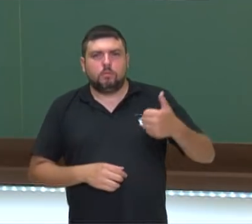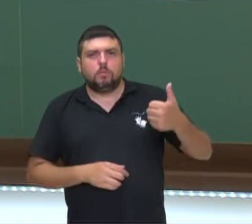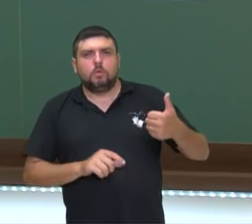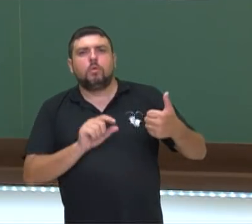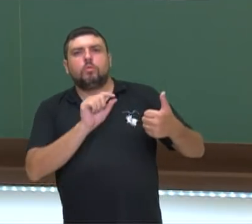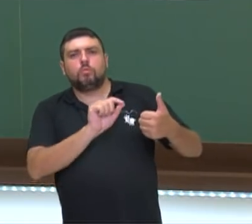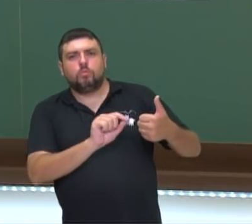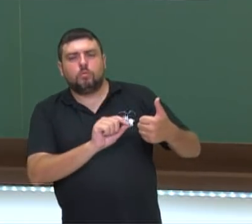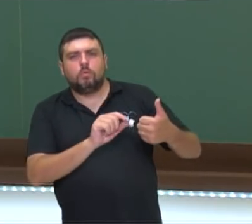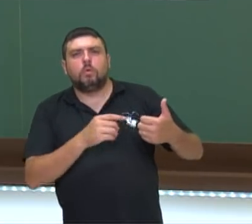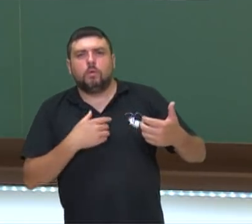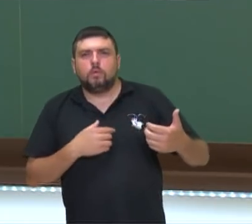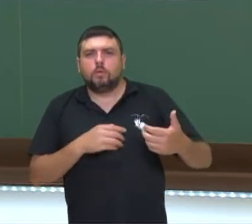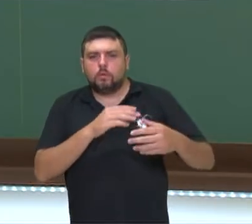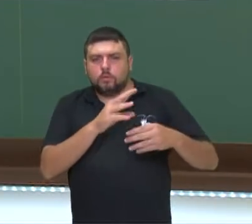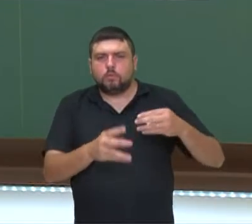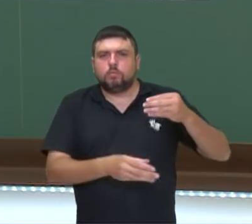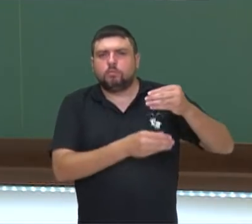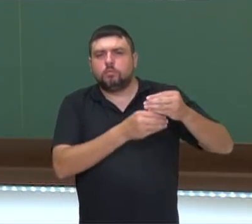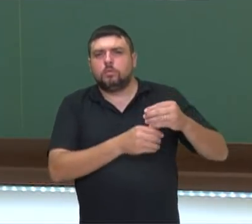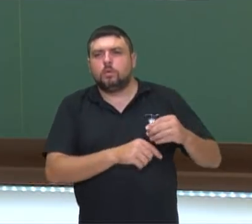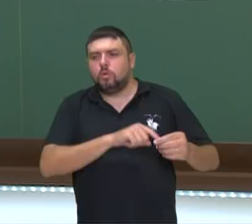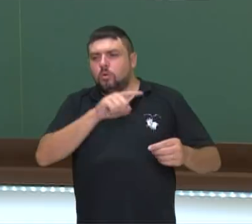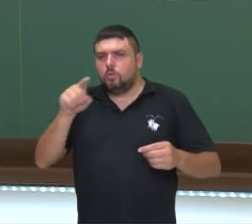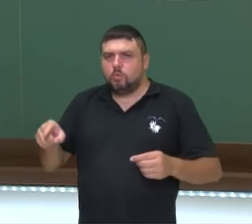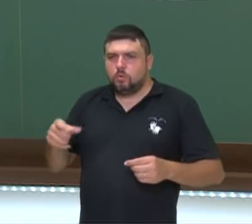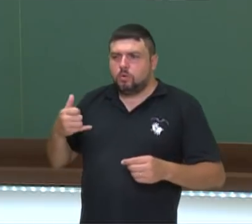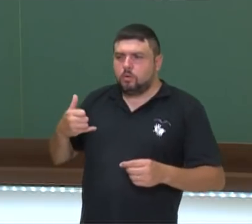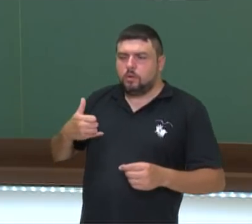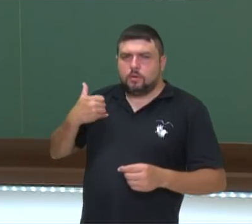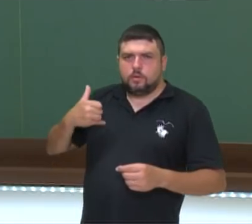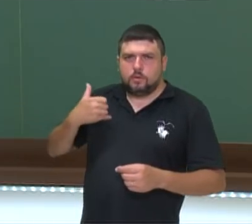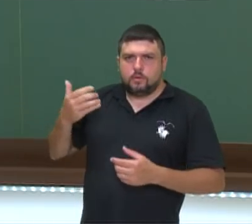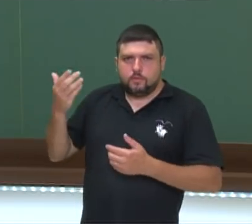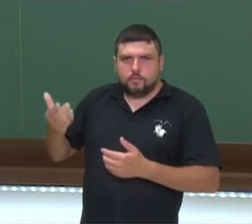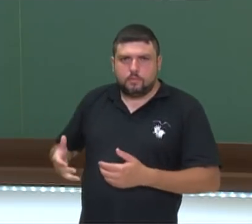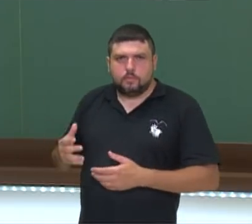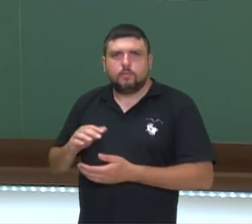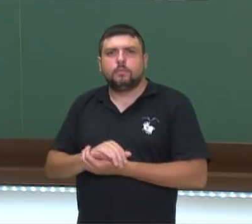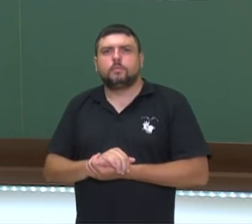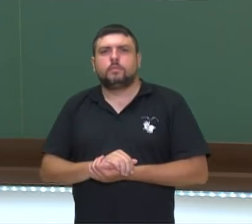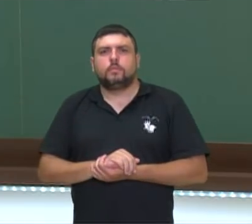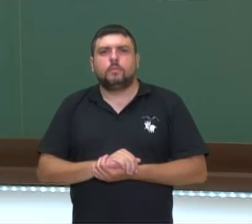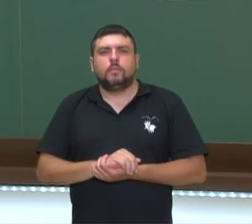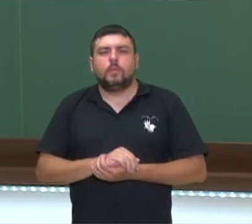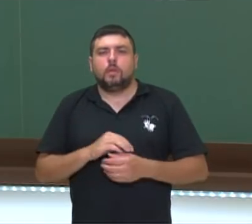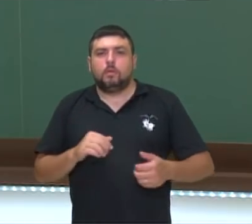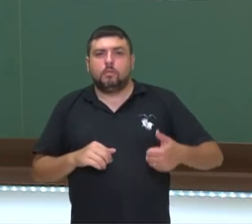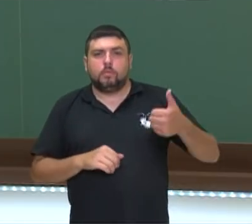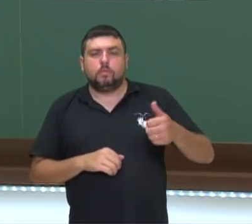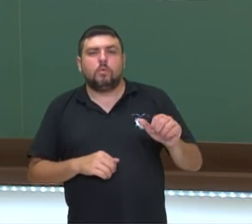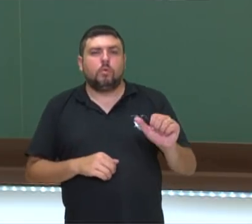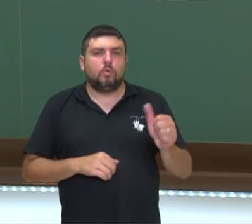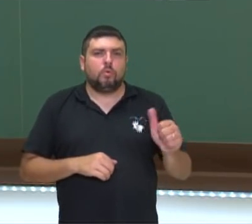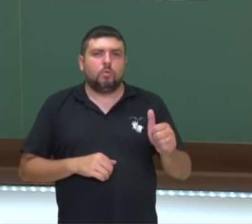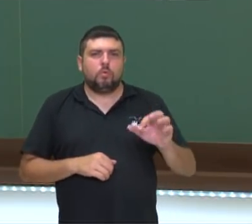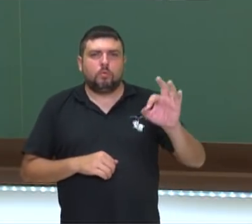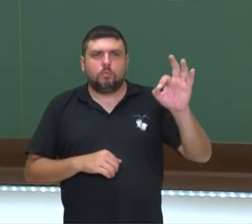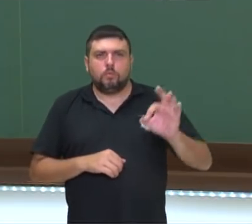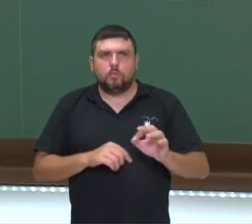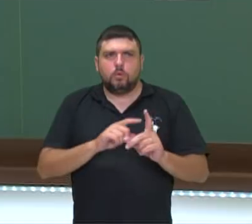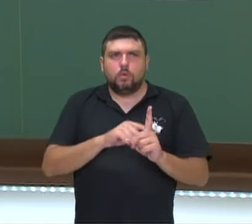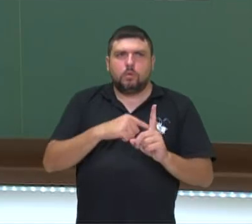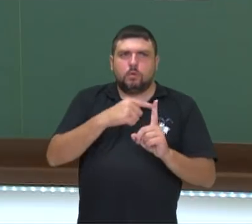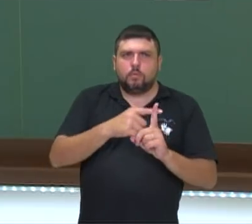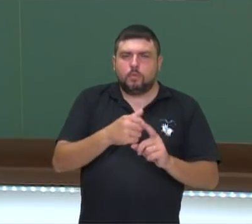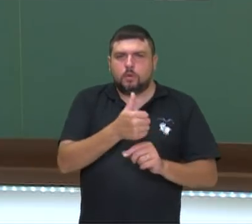autorizado pela ANS, e outro aumento de faixa etária. Então, como é que a gente vai calcular? O primeiro aumento, 11%, mais 100